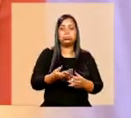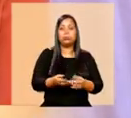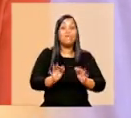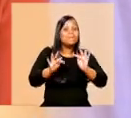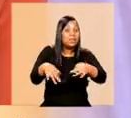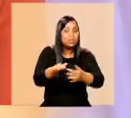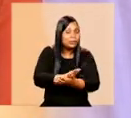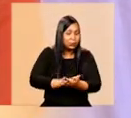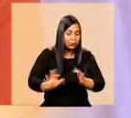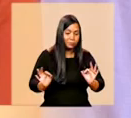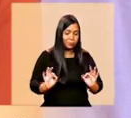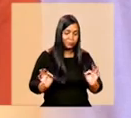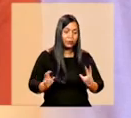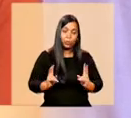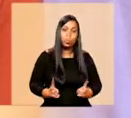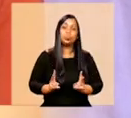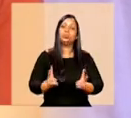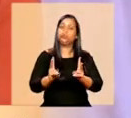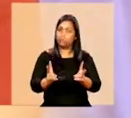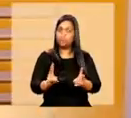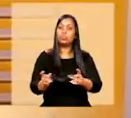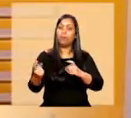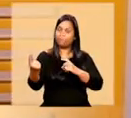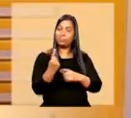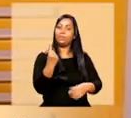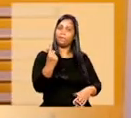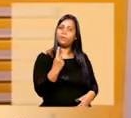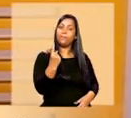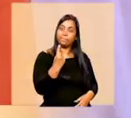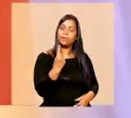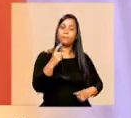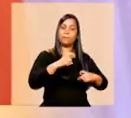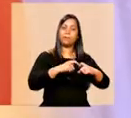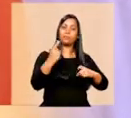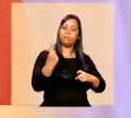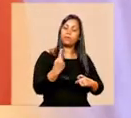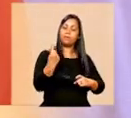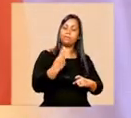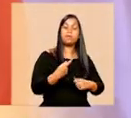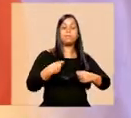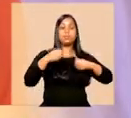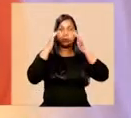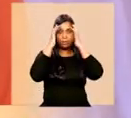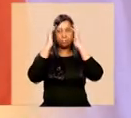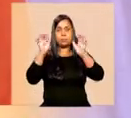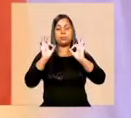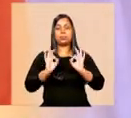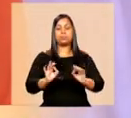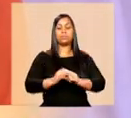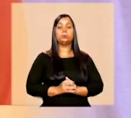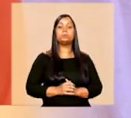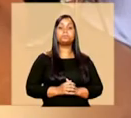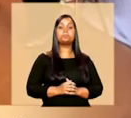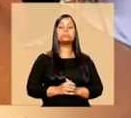não acaba ali, né? Existe uma continuidade, ela tem que ser respeitada, sim. A impressão que dá